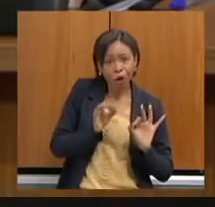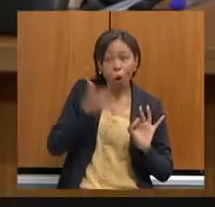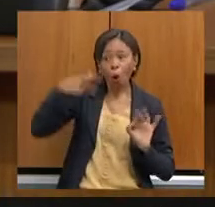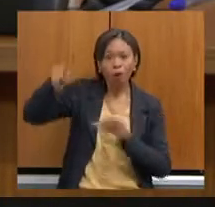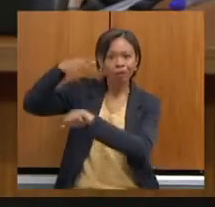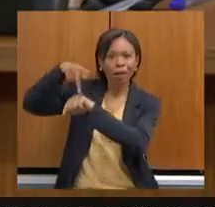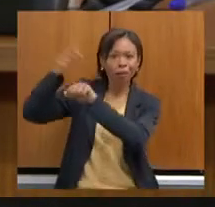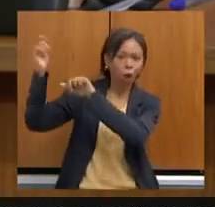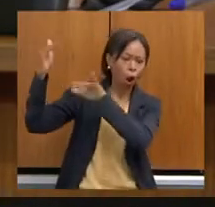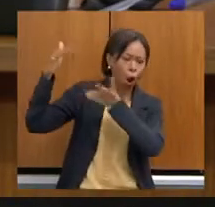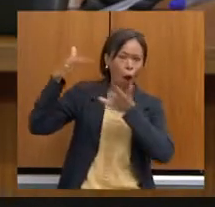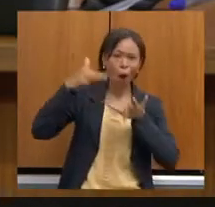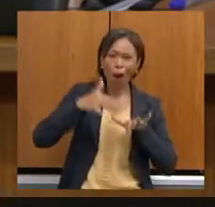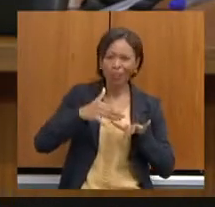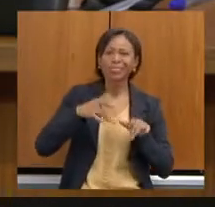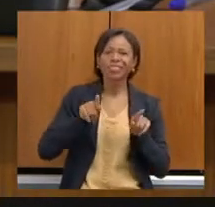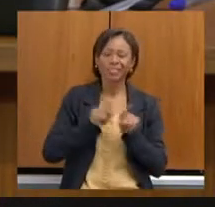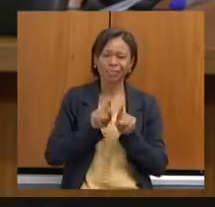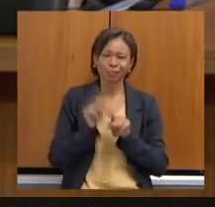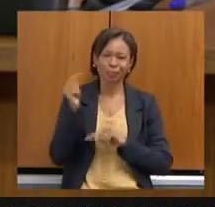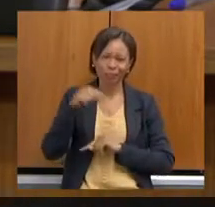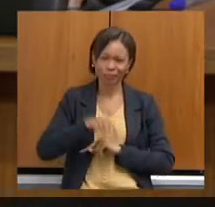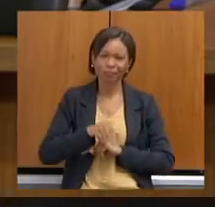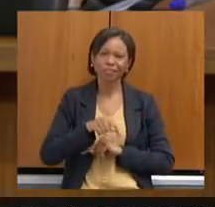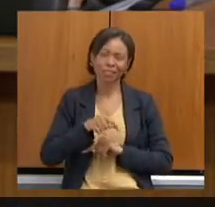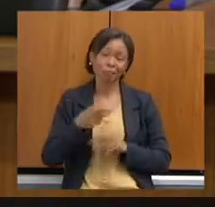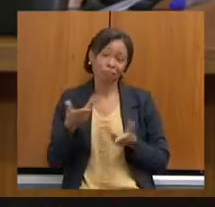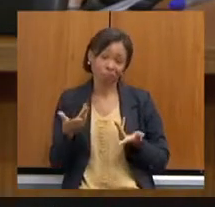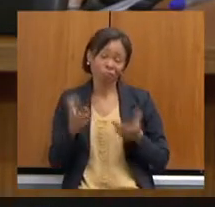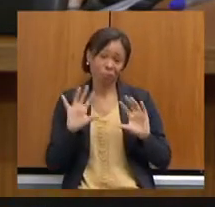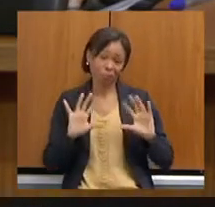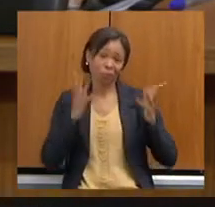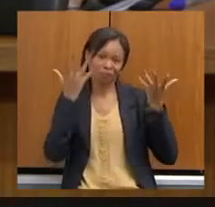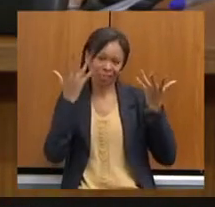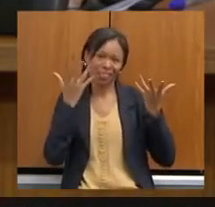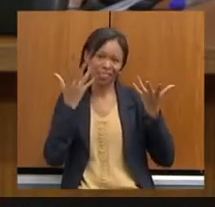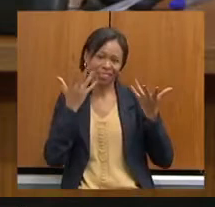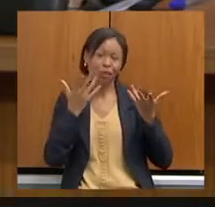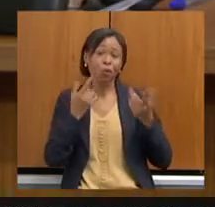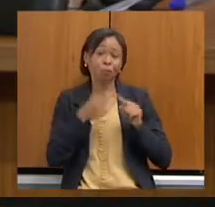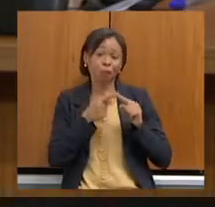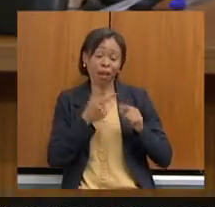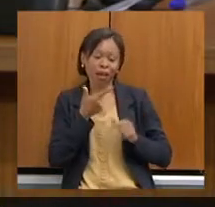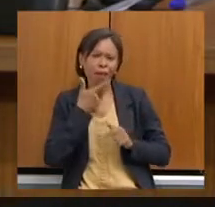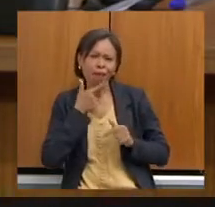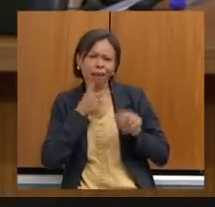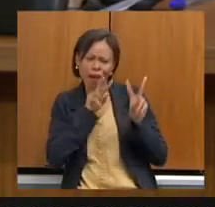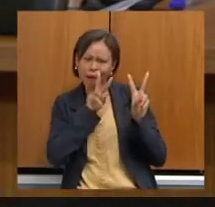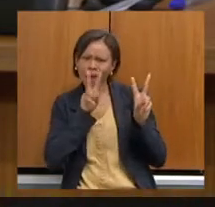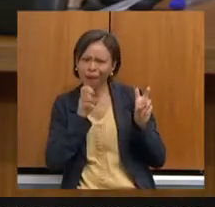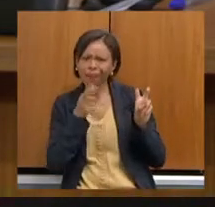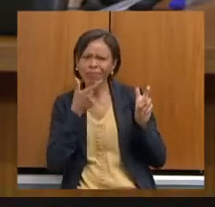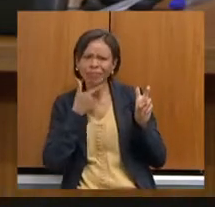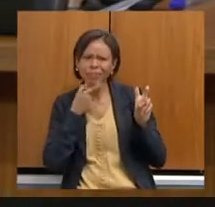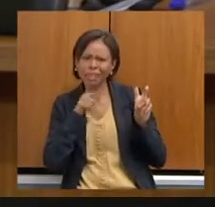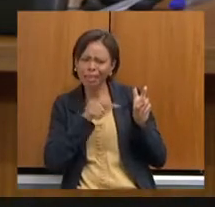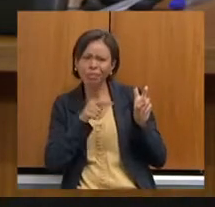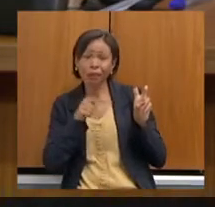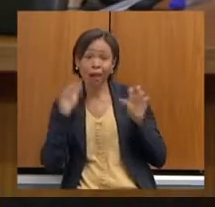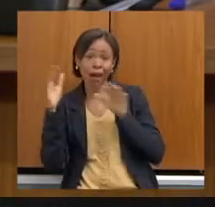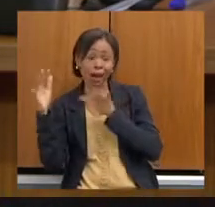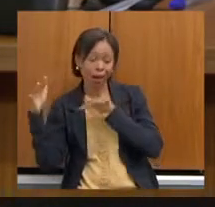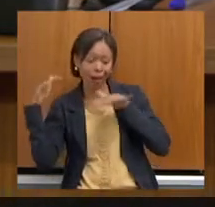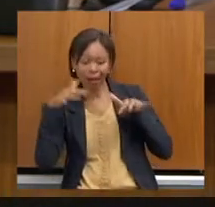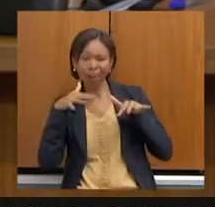acertando evento o assunto sempre demanda muita atenção tem uma na